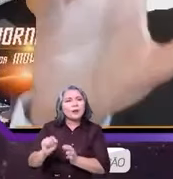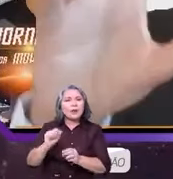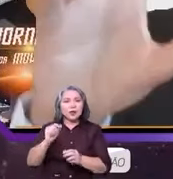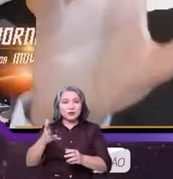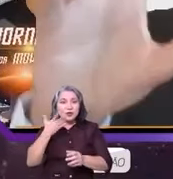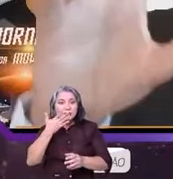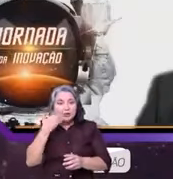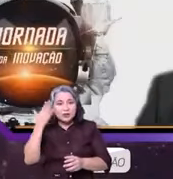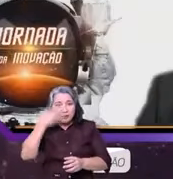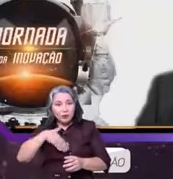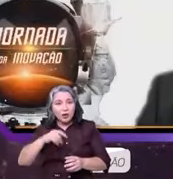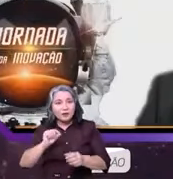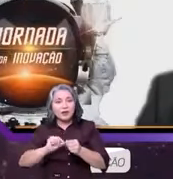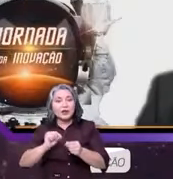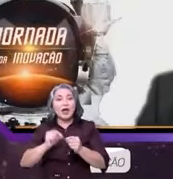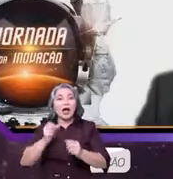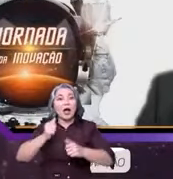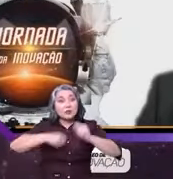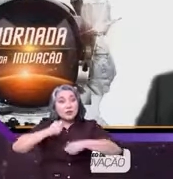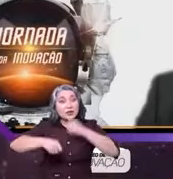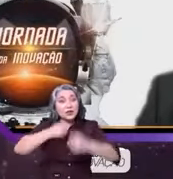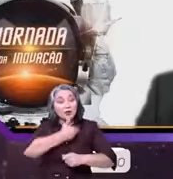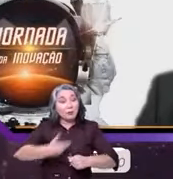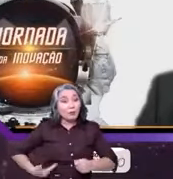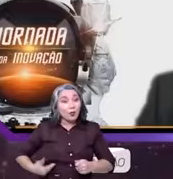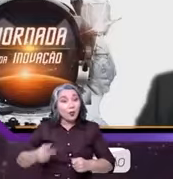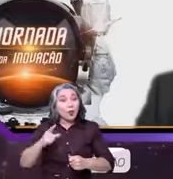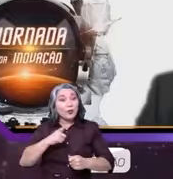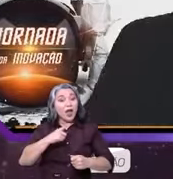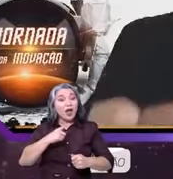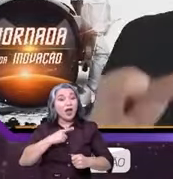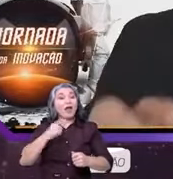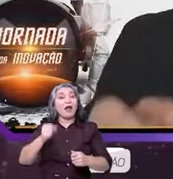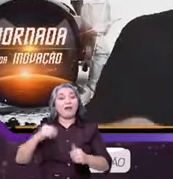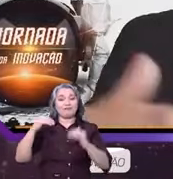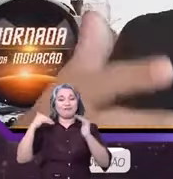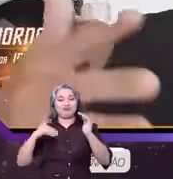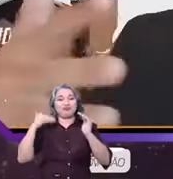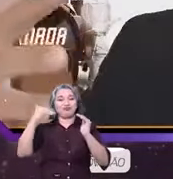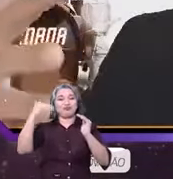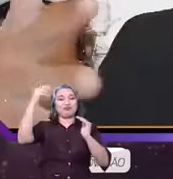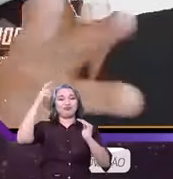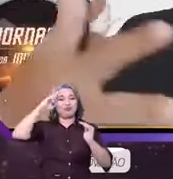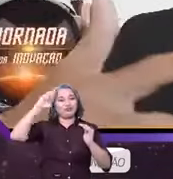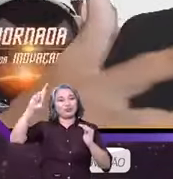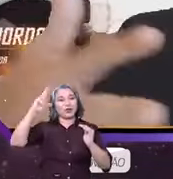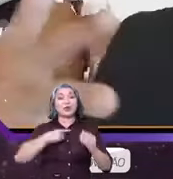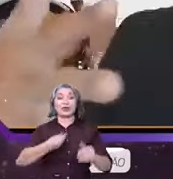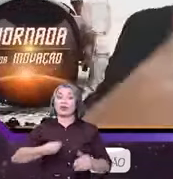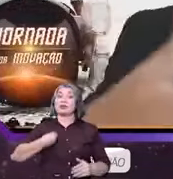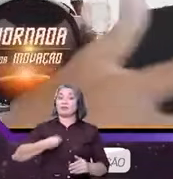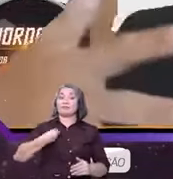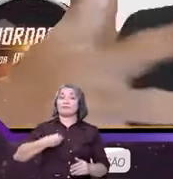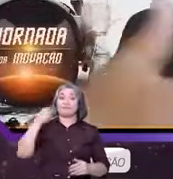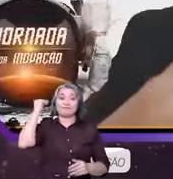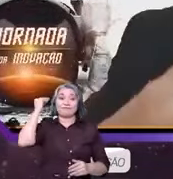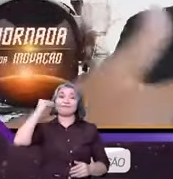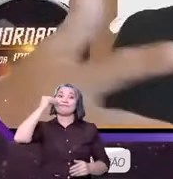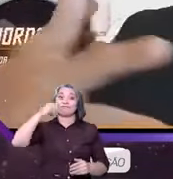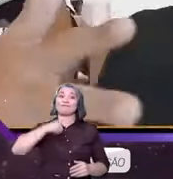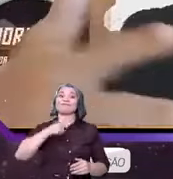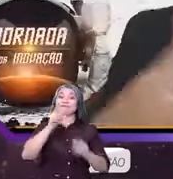a administração pública seja estruturada num modelo extremamente hierarquizado, o senhor tem evidências de que a aplicação desse